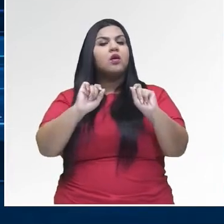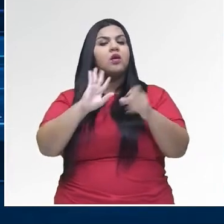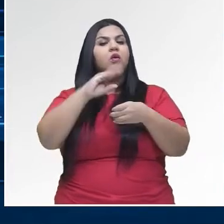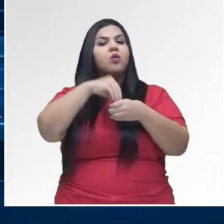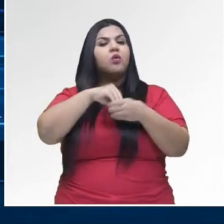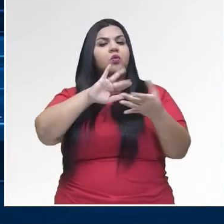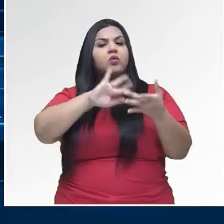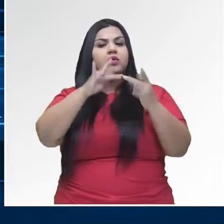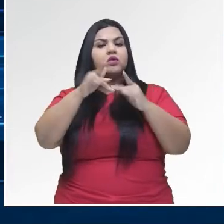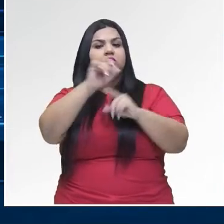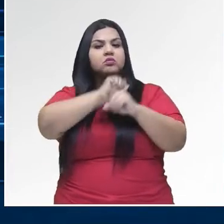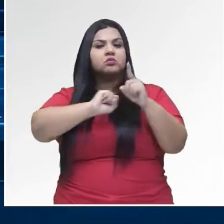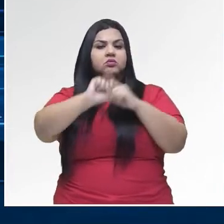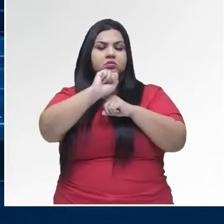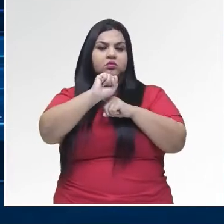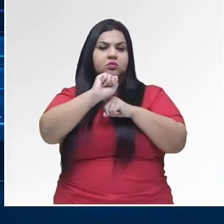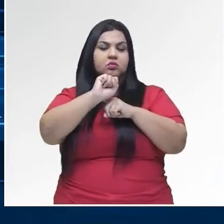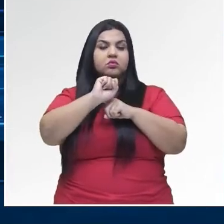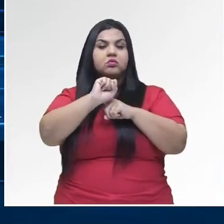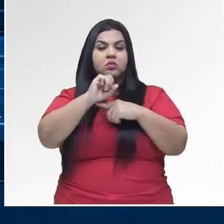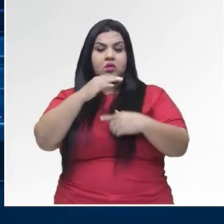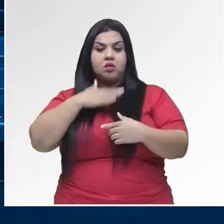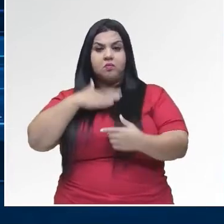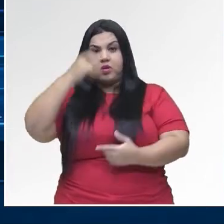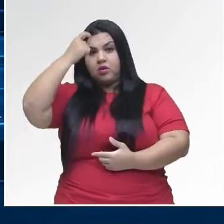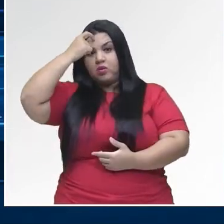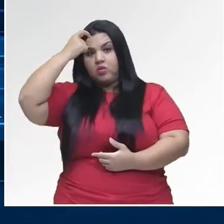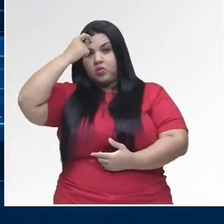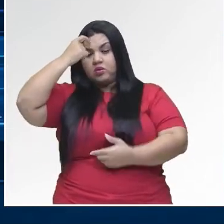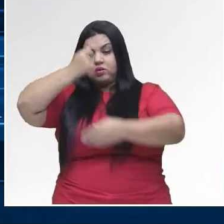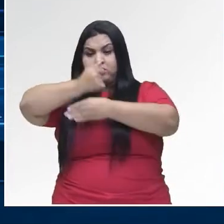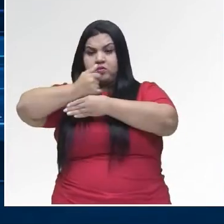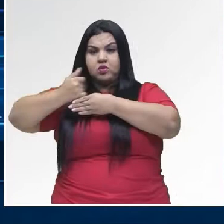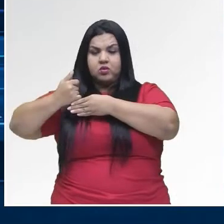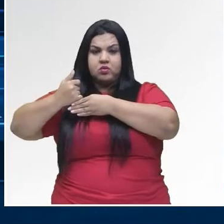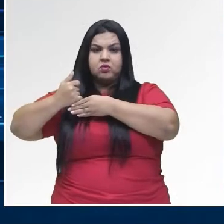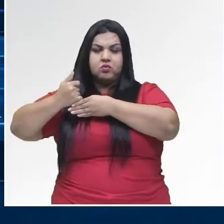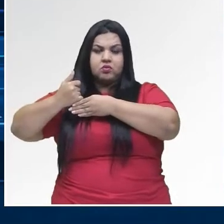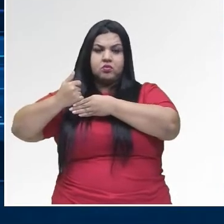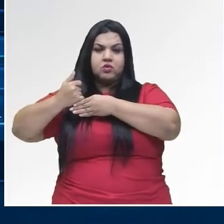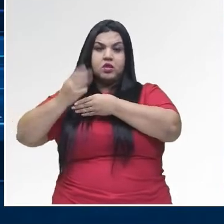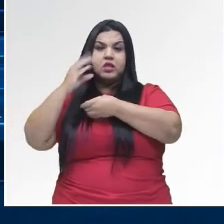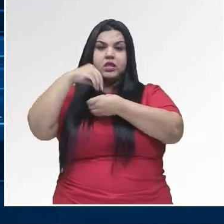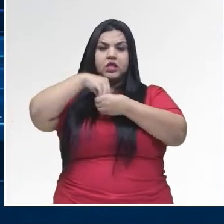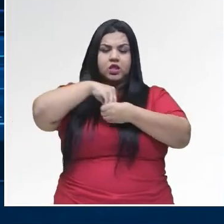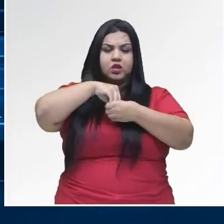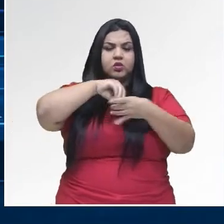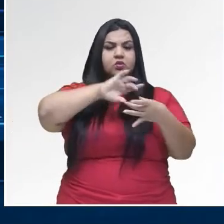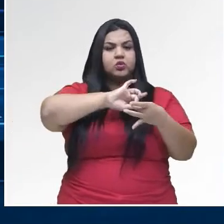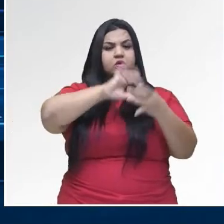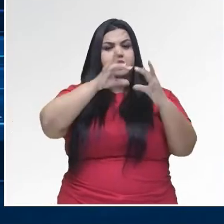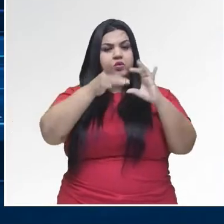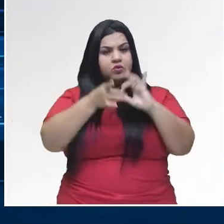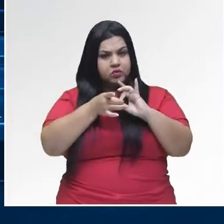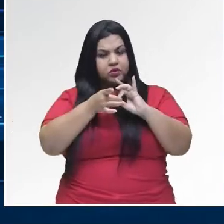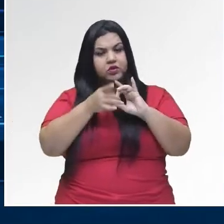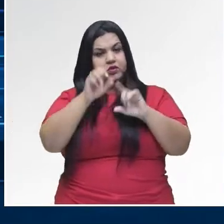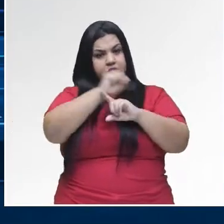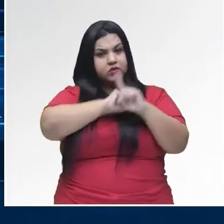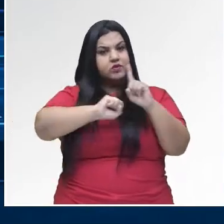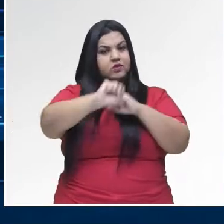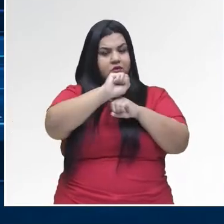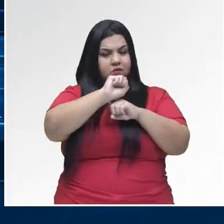social. Então, é a minha consciência moral dentro de um contexto social, dentro de um